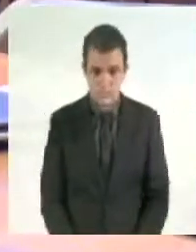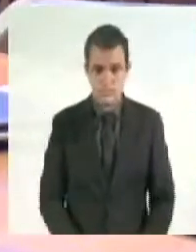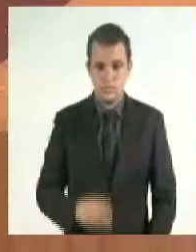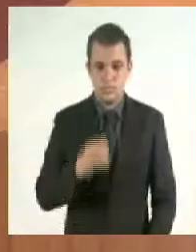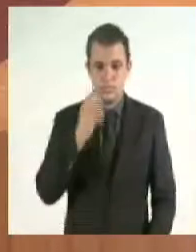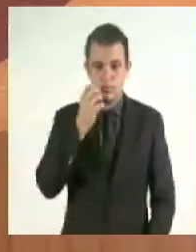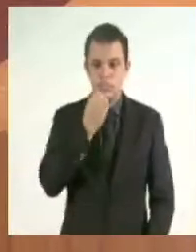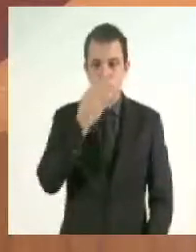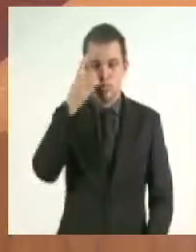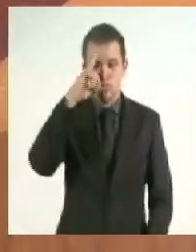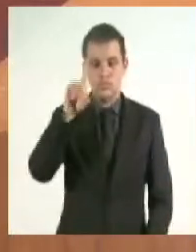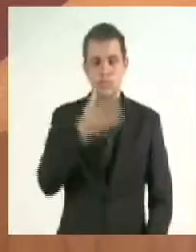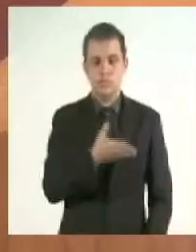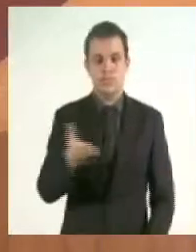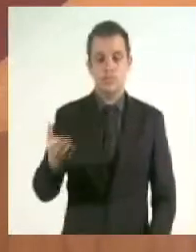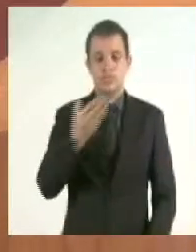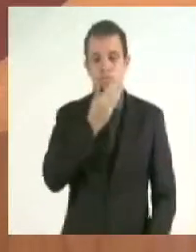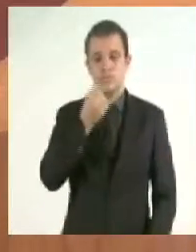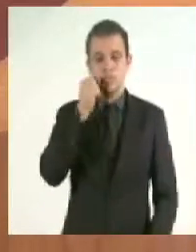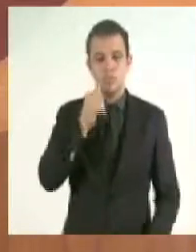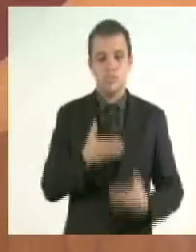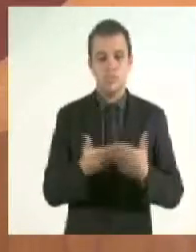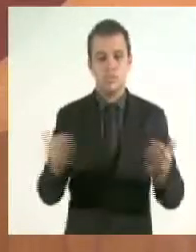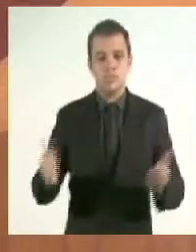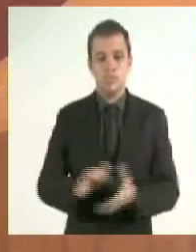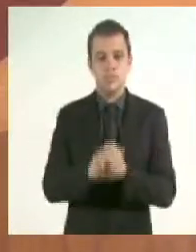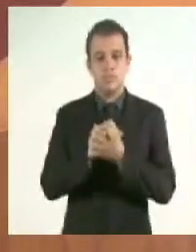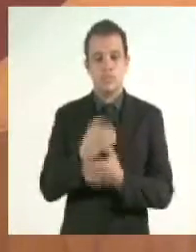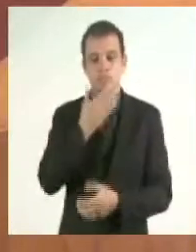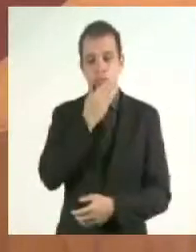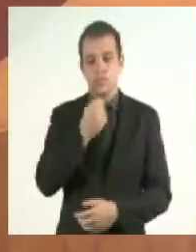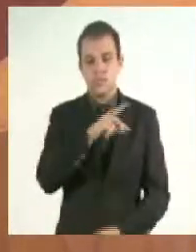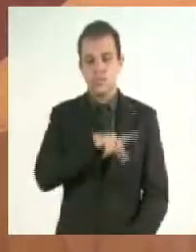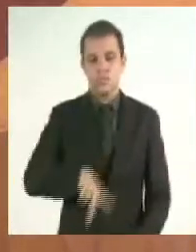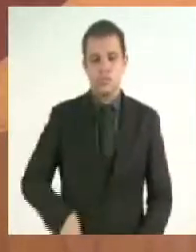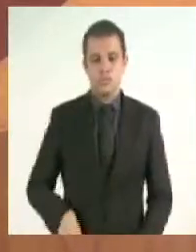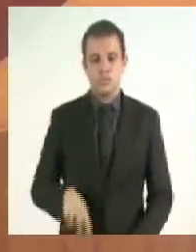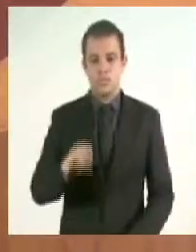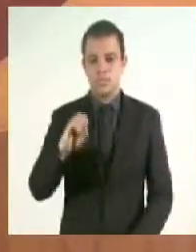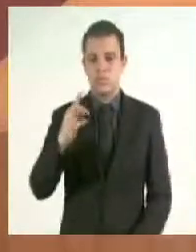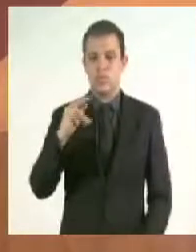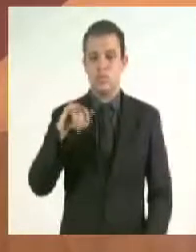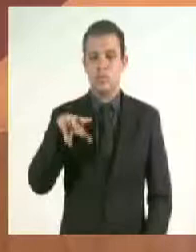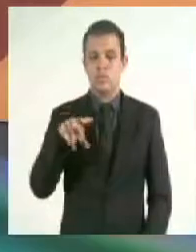Saudar o presidente Otelino, a mesa, deputados e deputadas, imprensa,